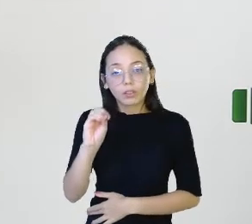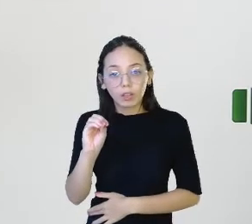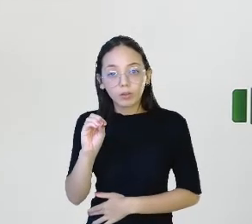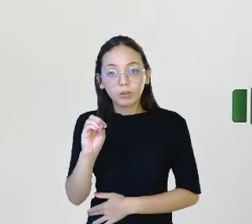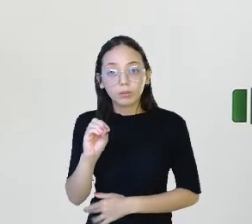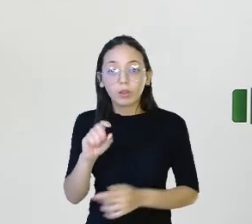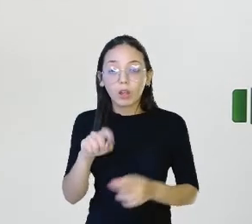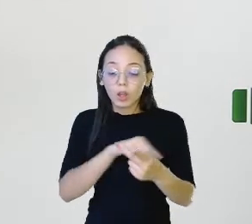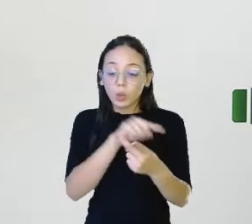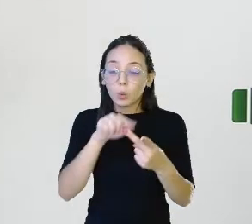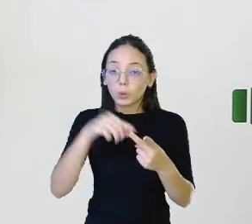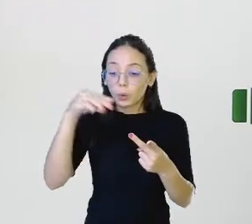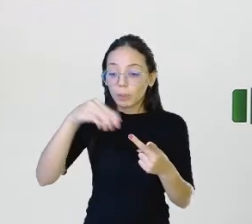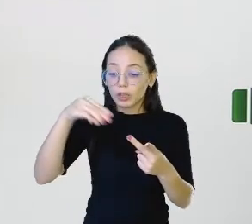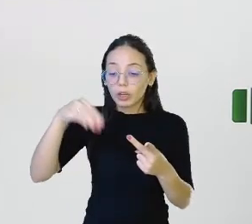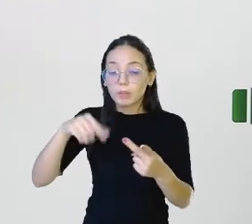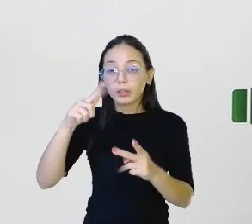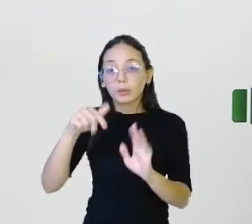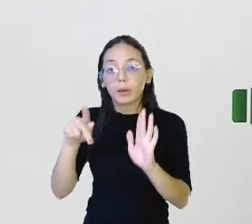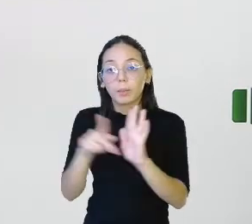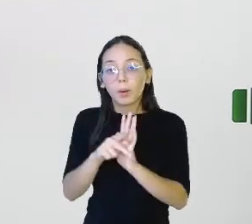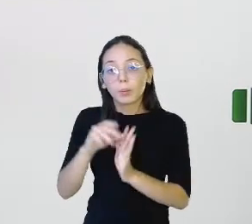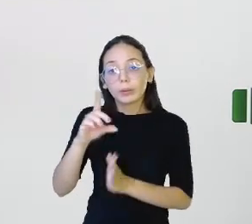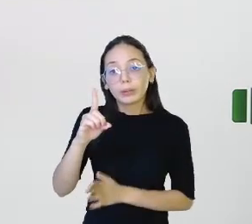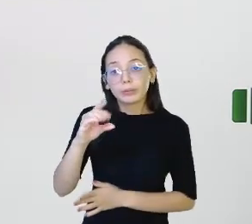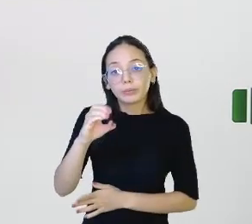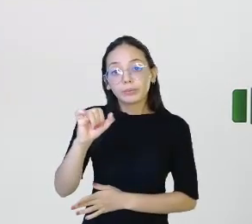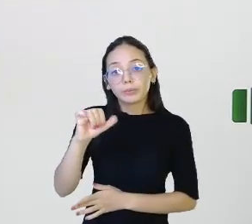parte decimal. Beleza? Vamos seguir.